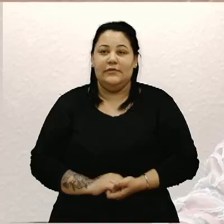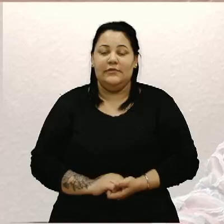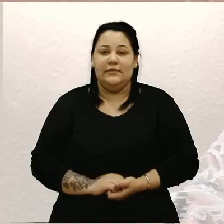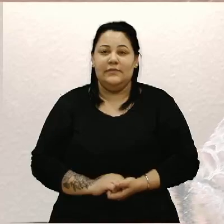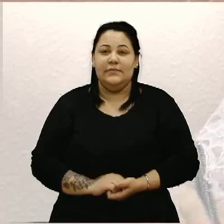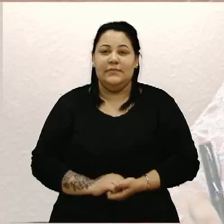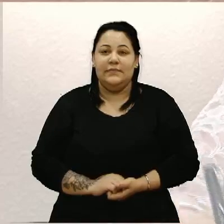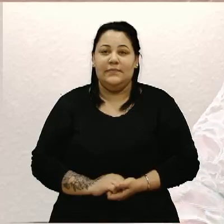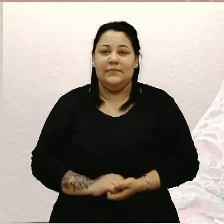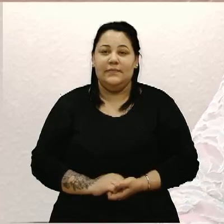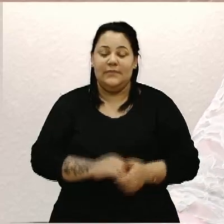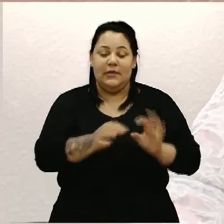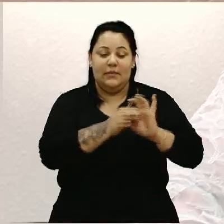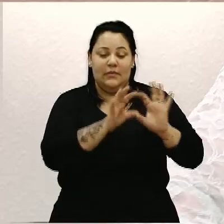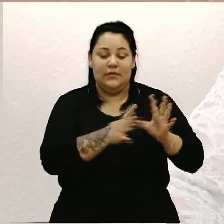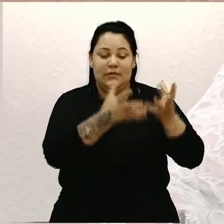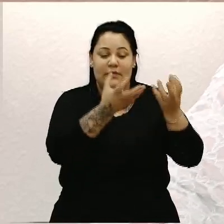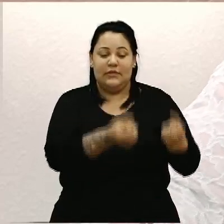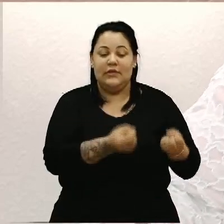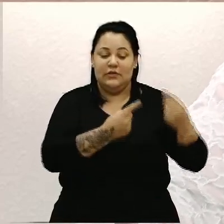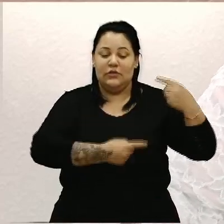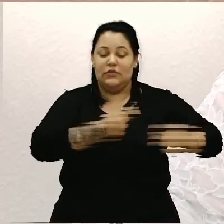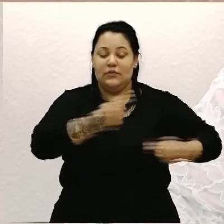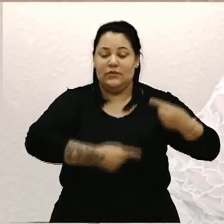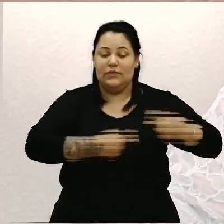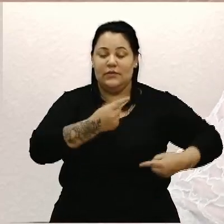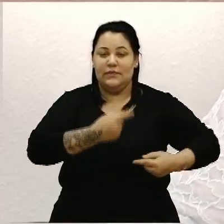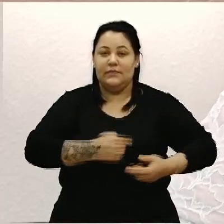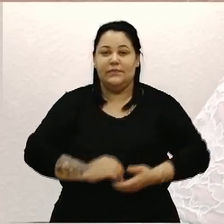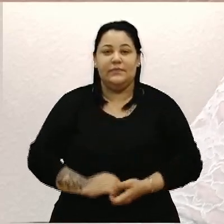Dispensa concedida. Em discussão.